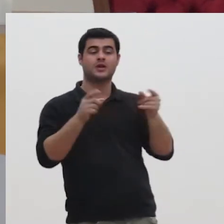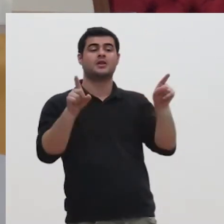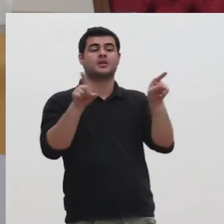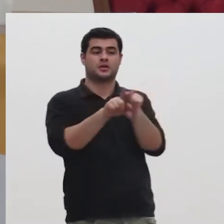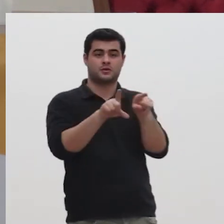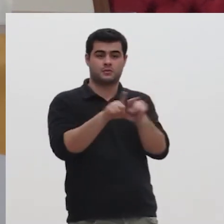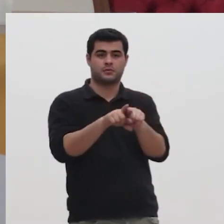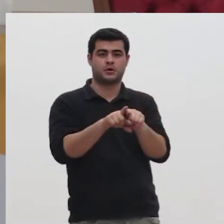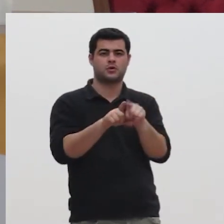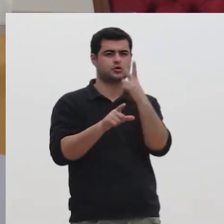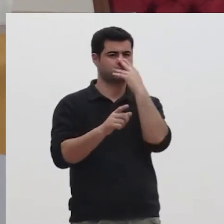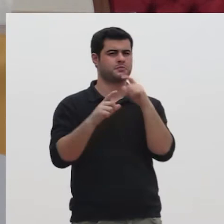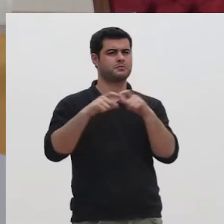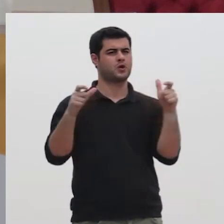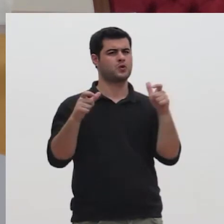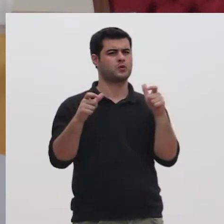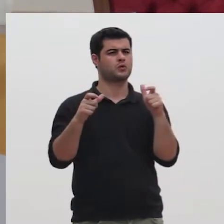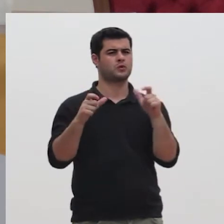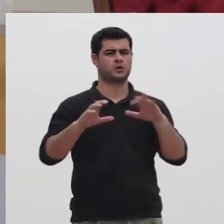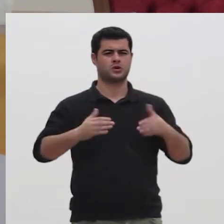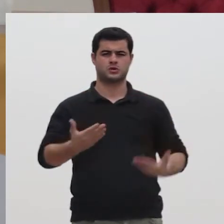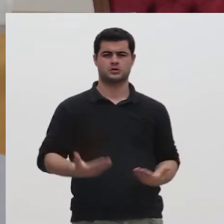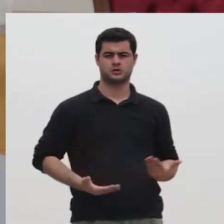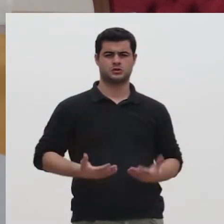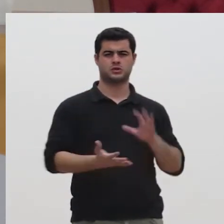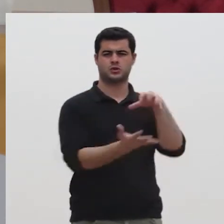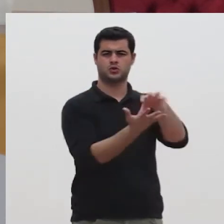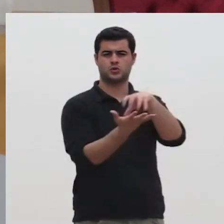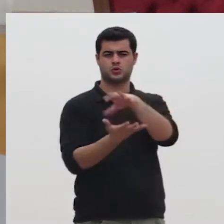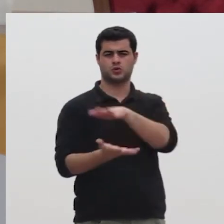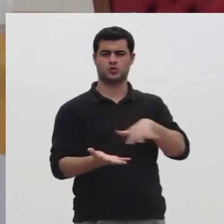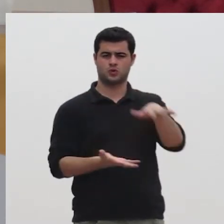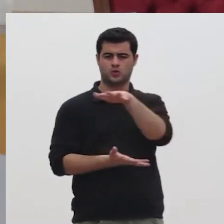menos quase todos os outros setores, os técnicos também se